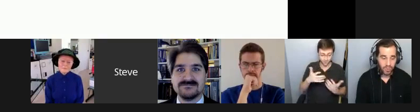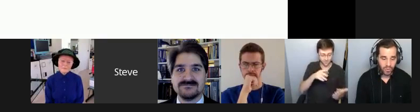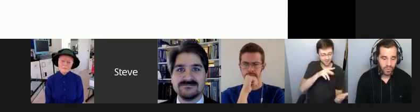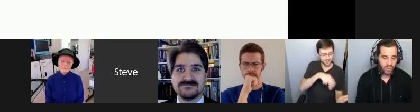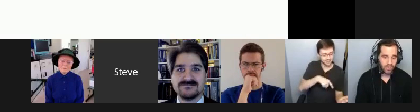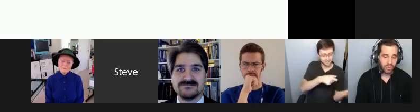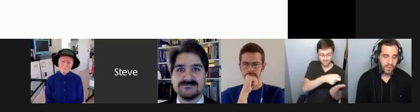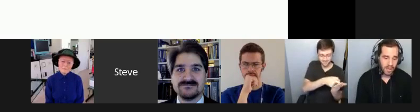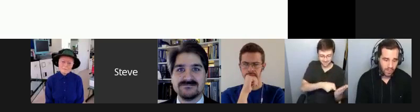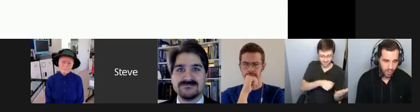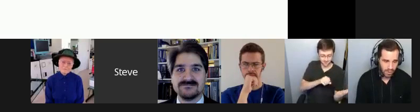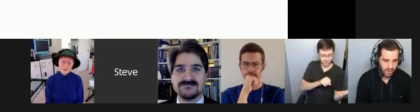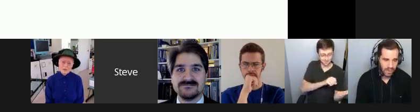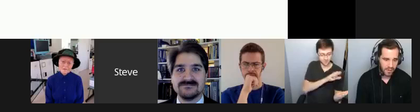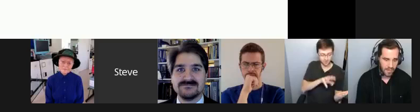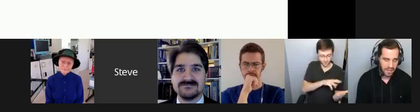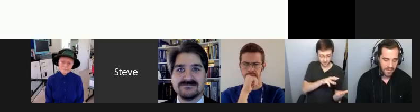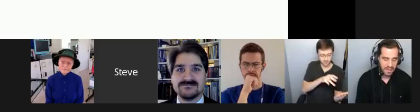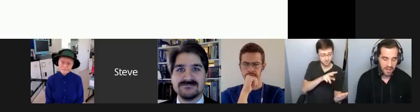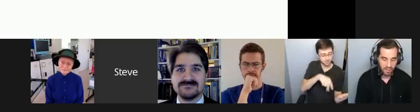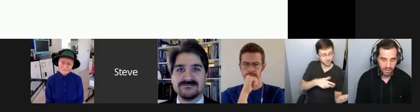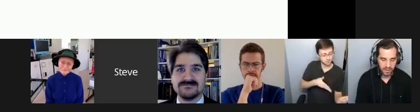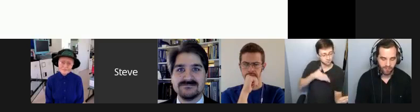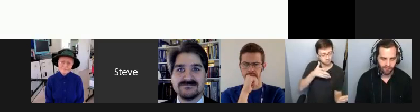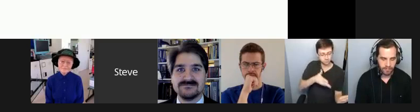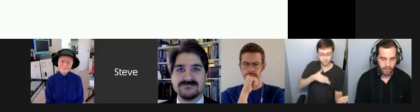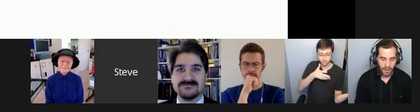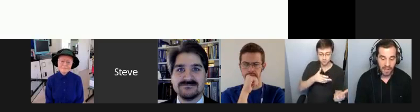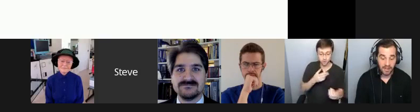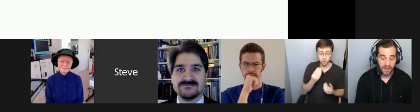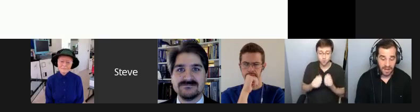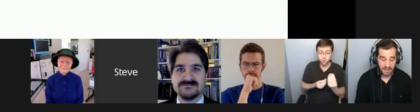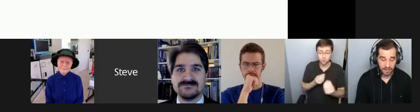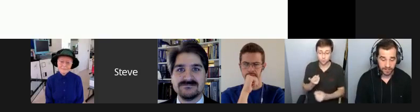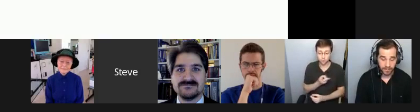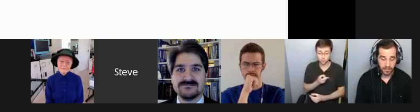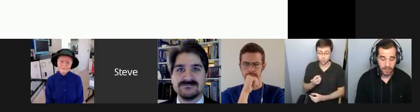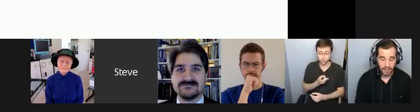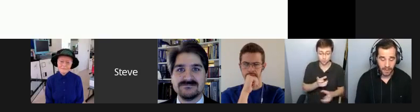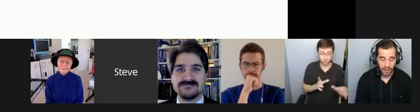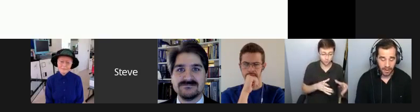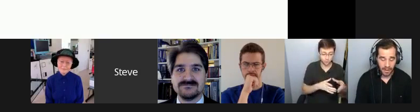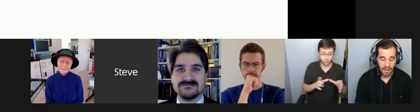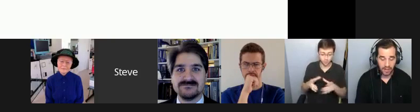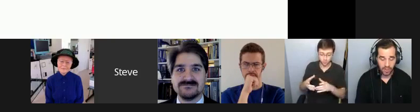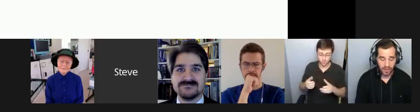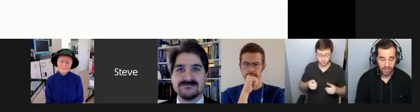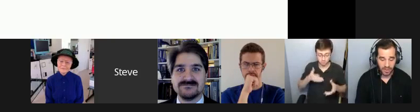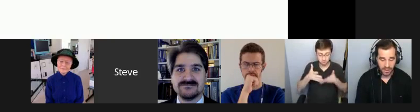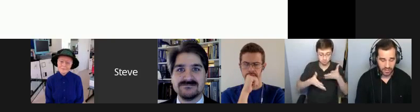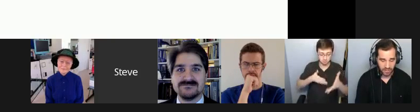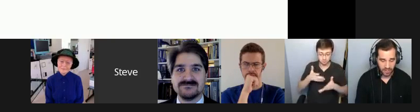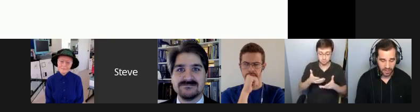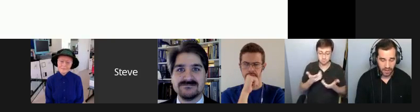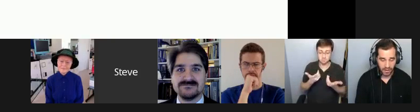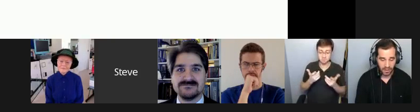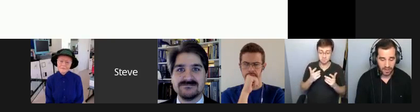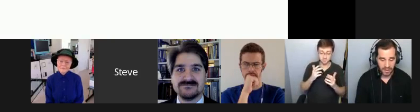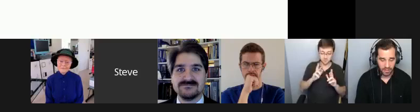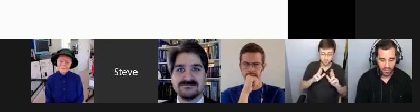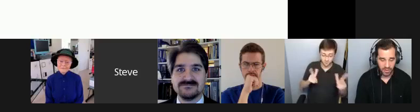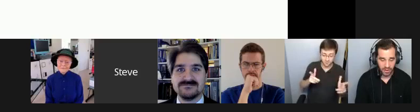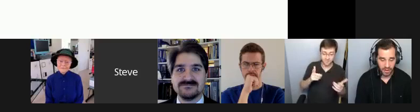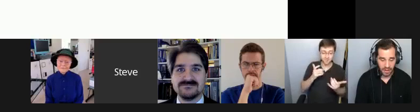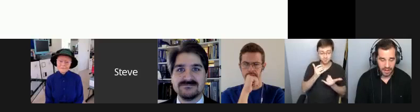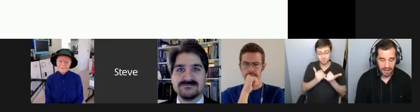Como os surdos, os leitores, né, os participantes leitores, eles fazem na leitura de um texto? Então,